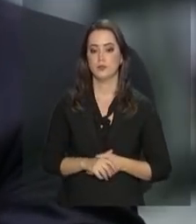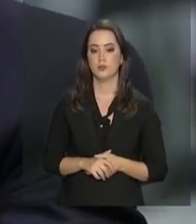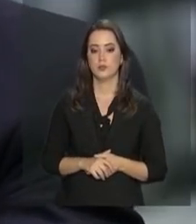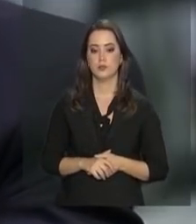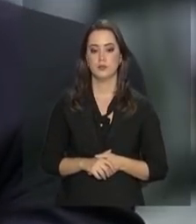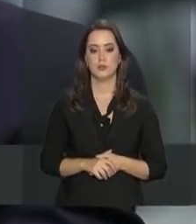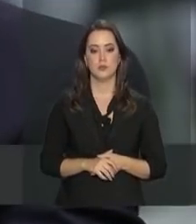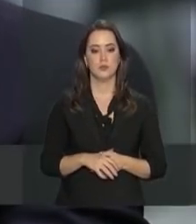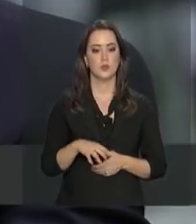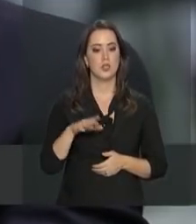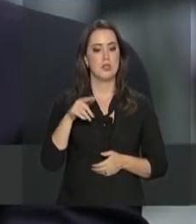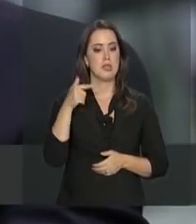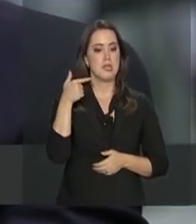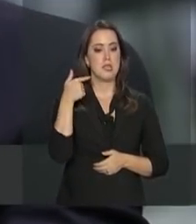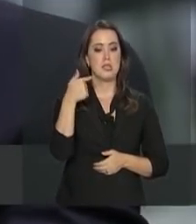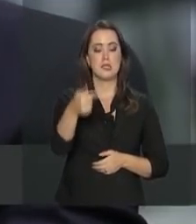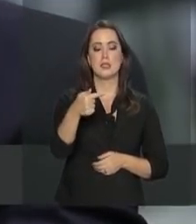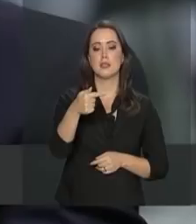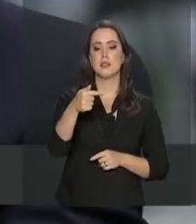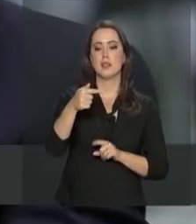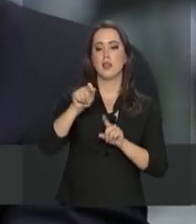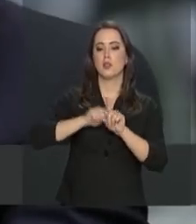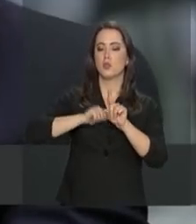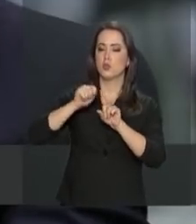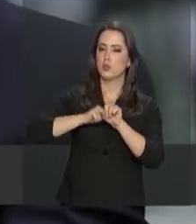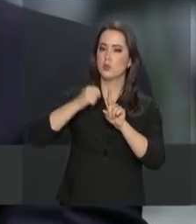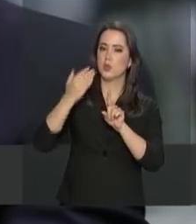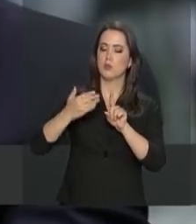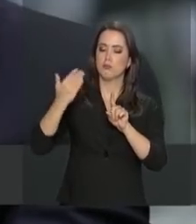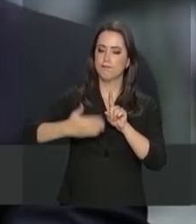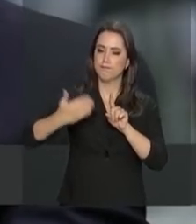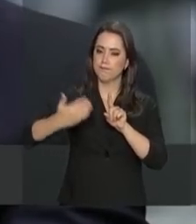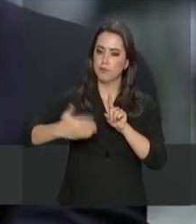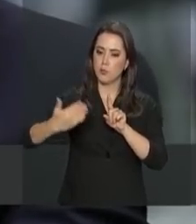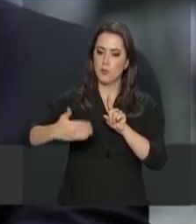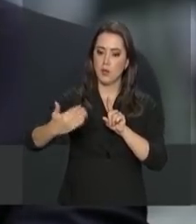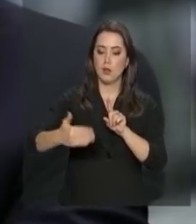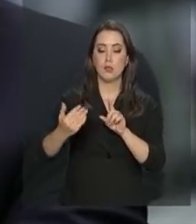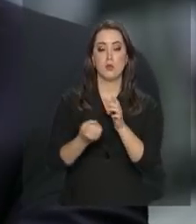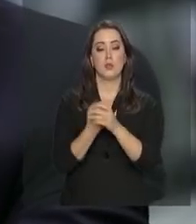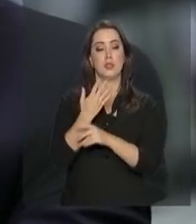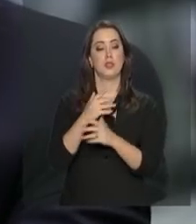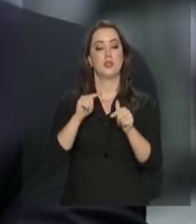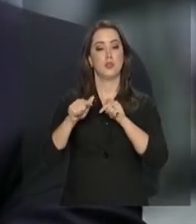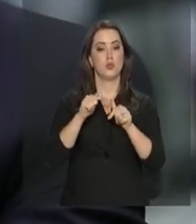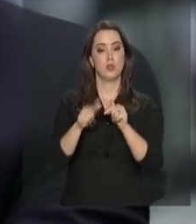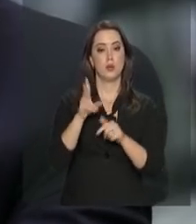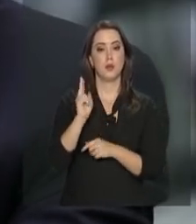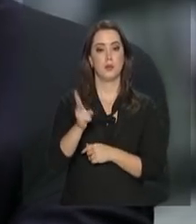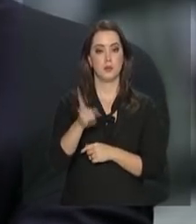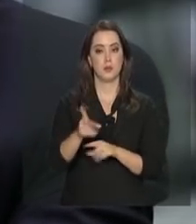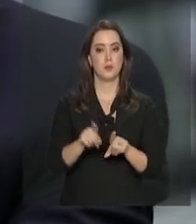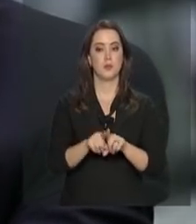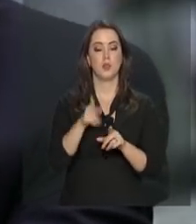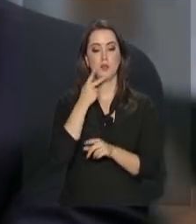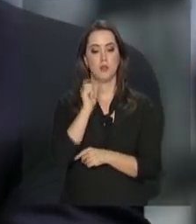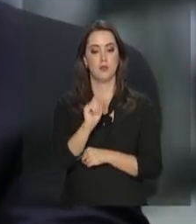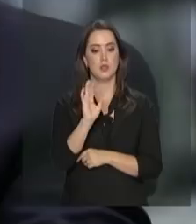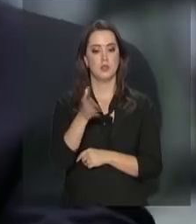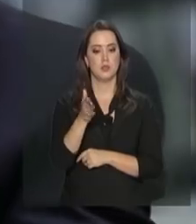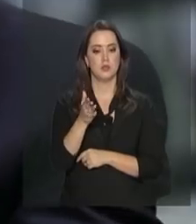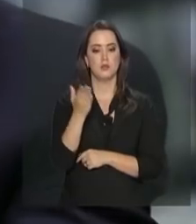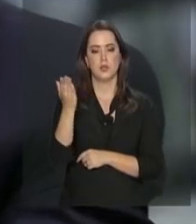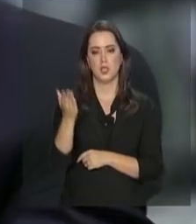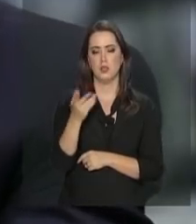há sete meses com os consecutivos com o emprego sendo gerado como já disse o ronaldo